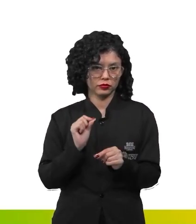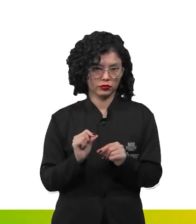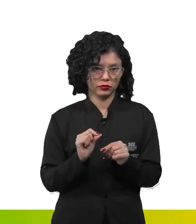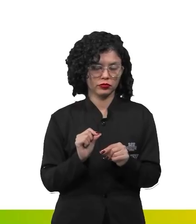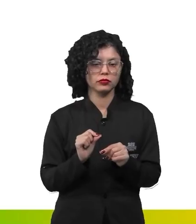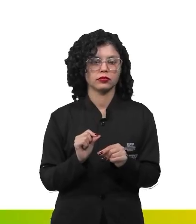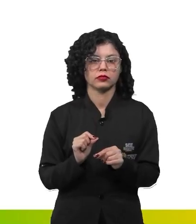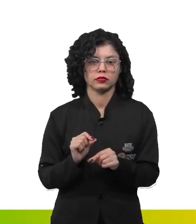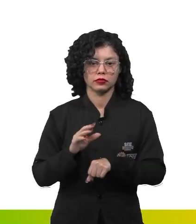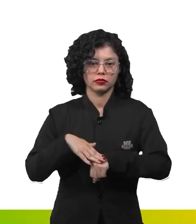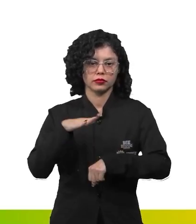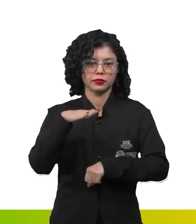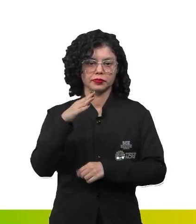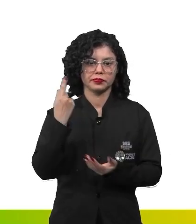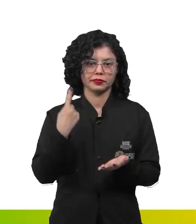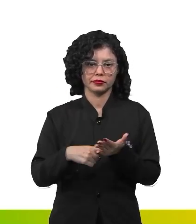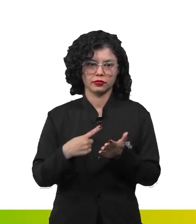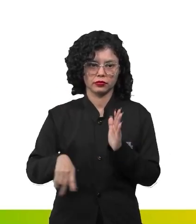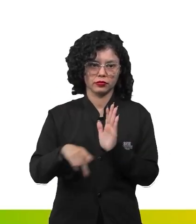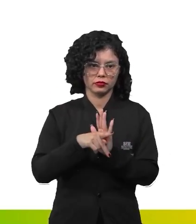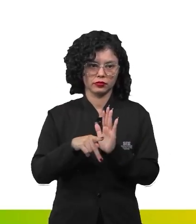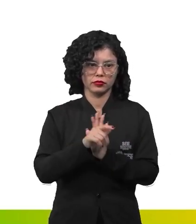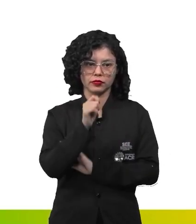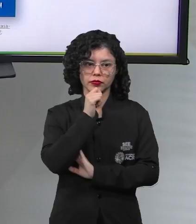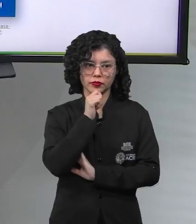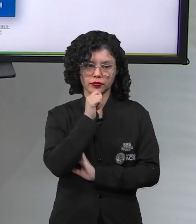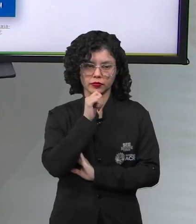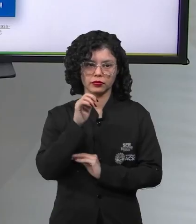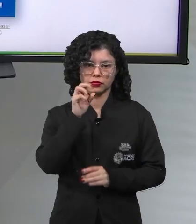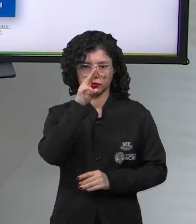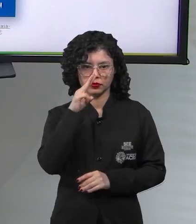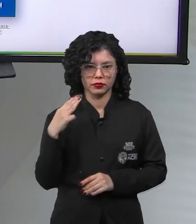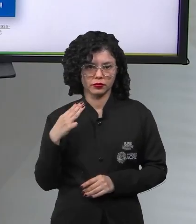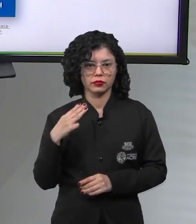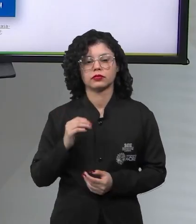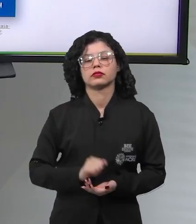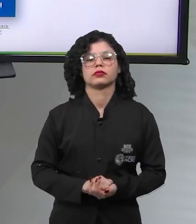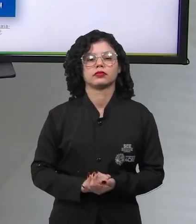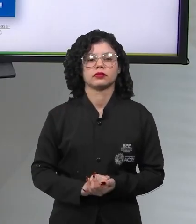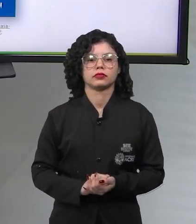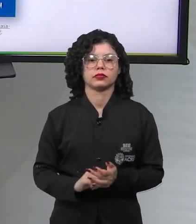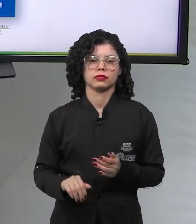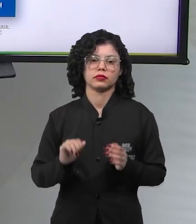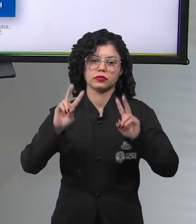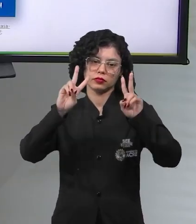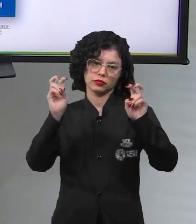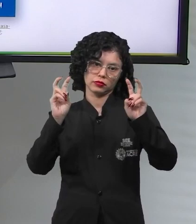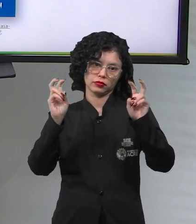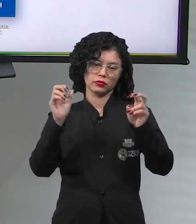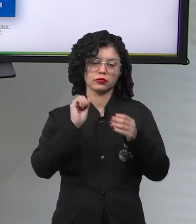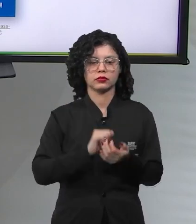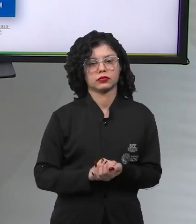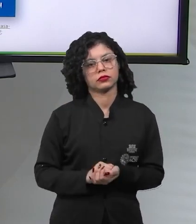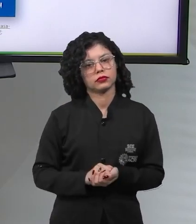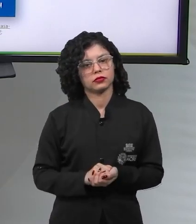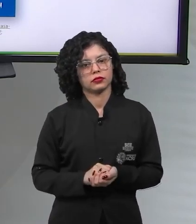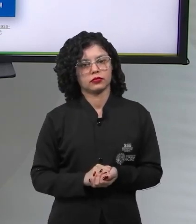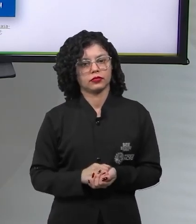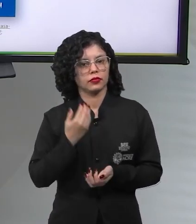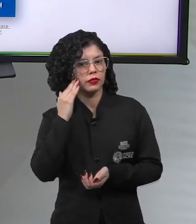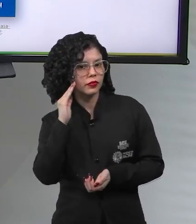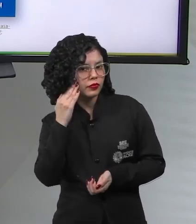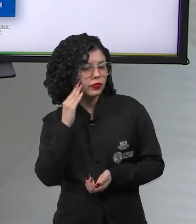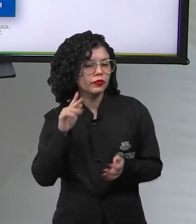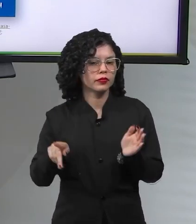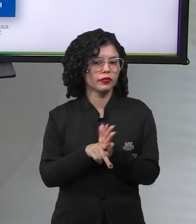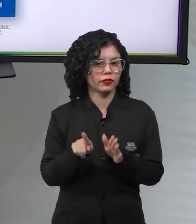assim, mais marxista no que diz respeito às suas abordagens na compreensão